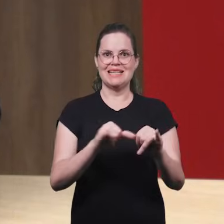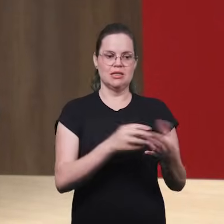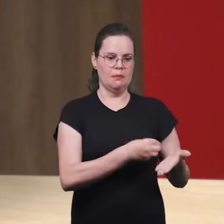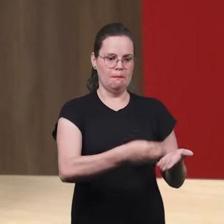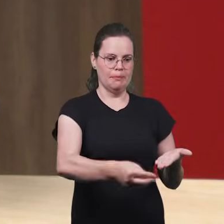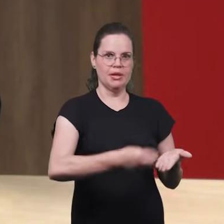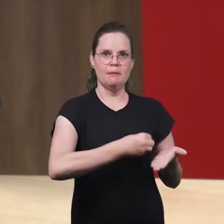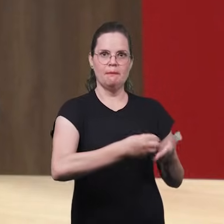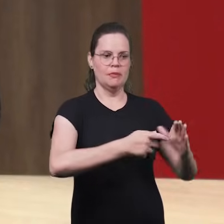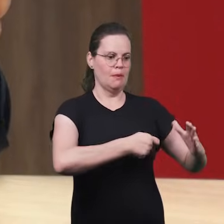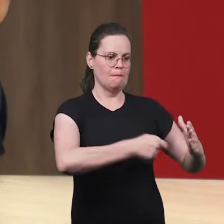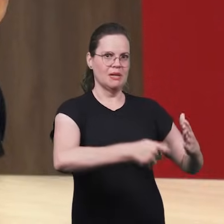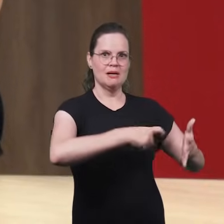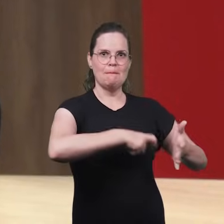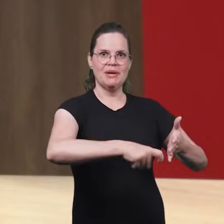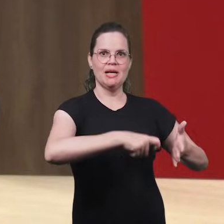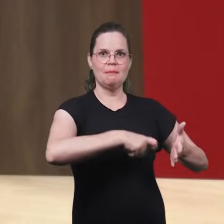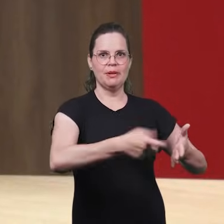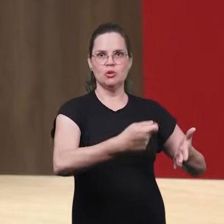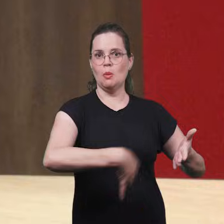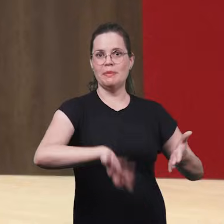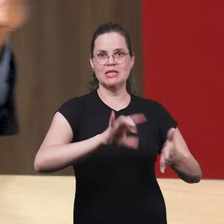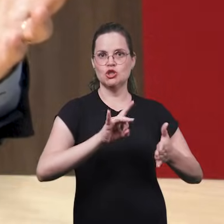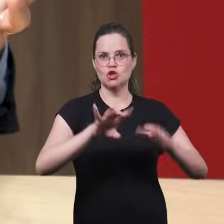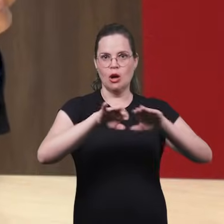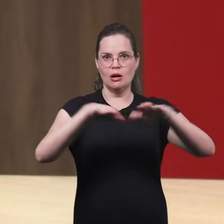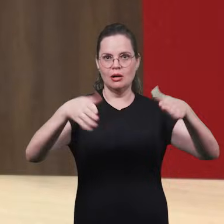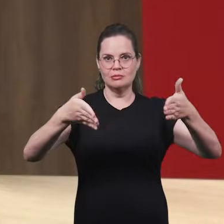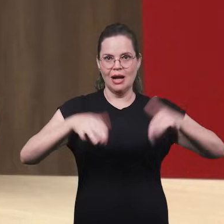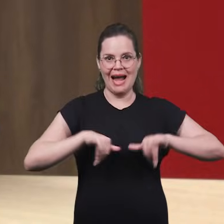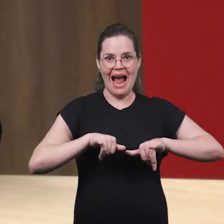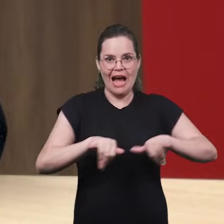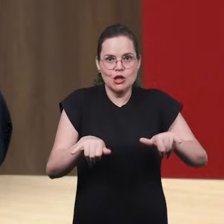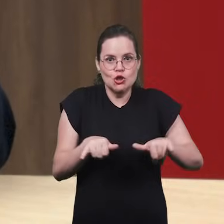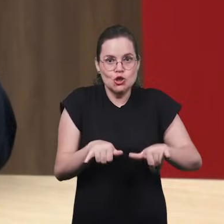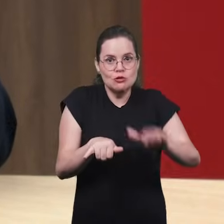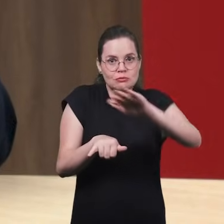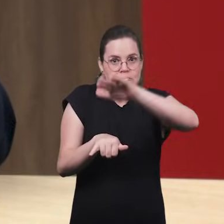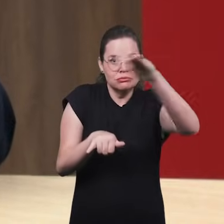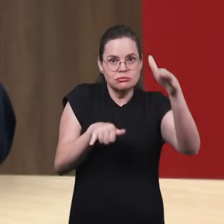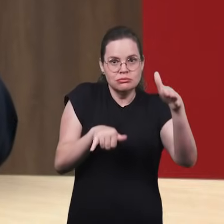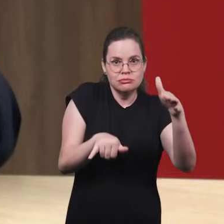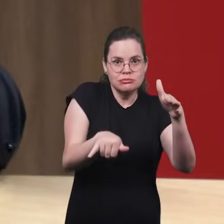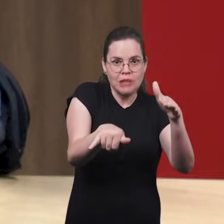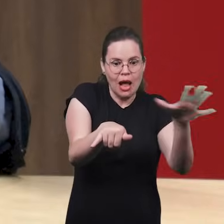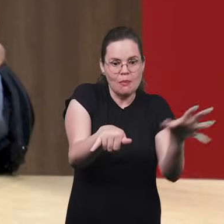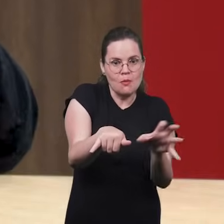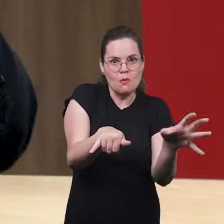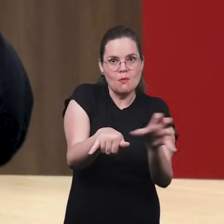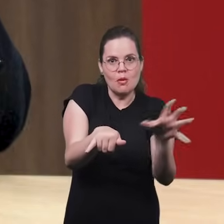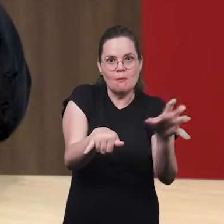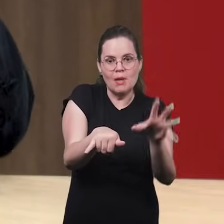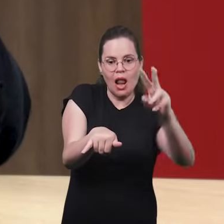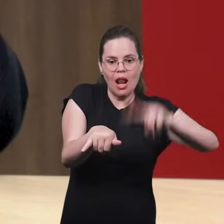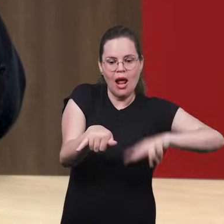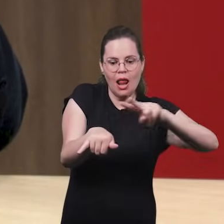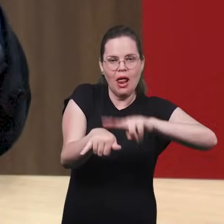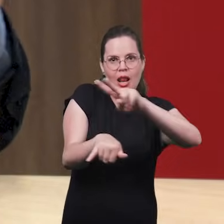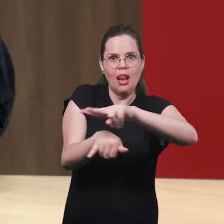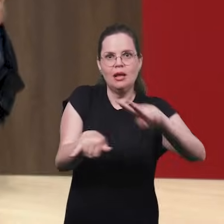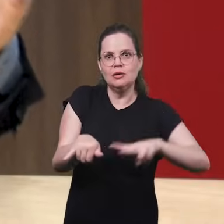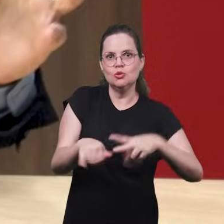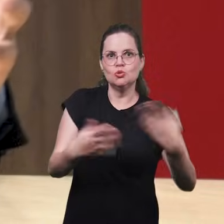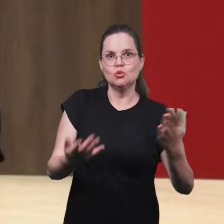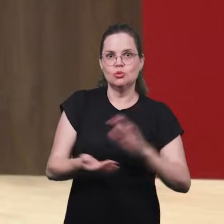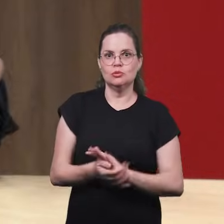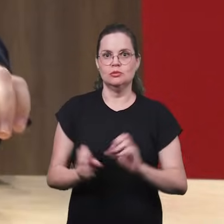caixa do supermercado. Isso está muito perto. Já existe tecnologia para isso. Já existe. Você vai para casa e vai colocar os itens lá,